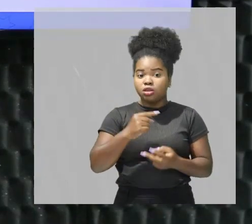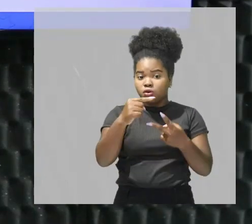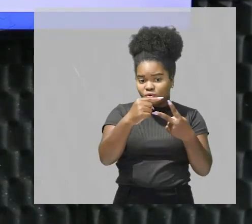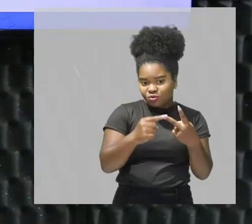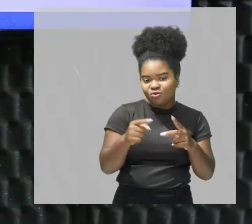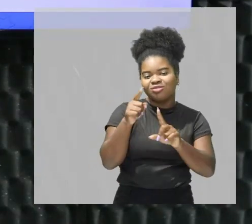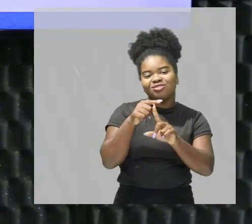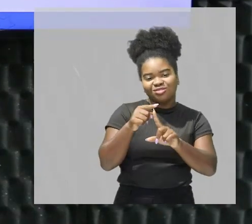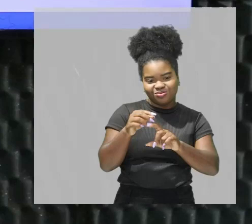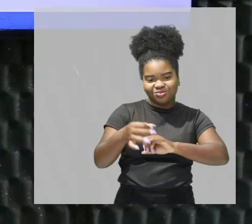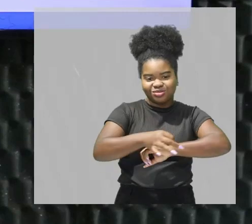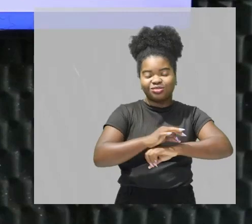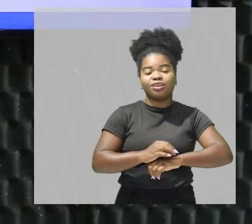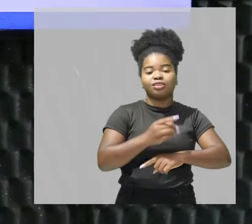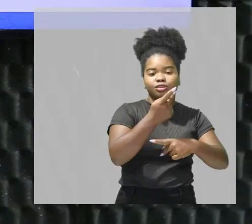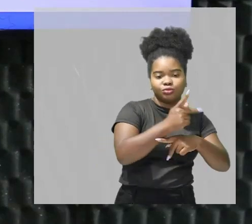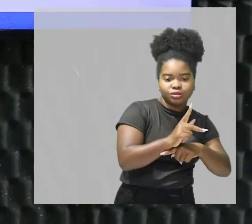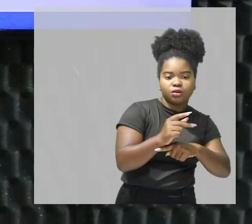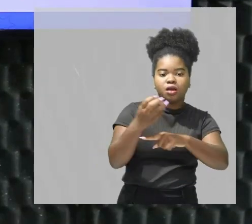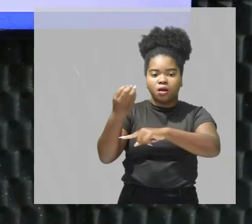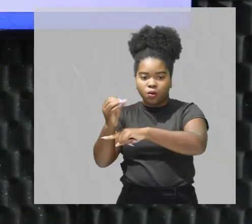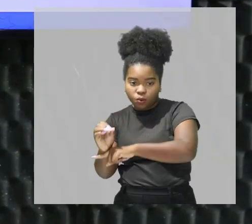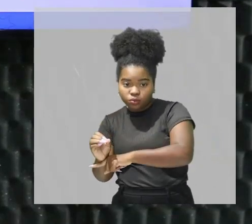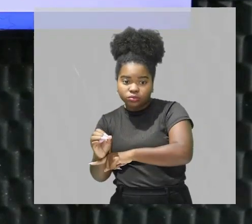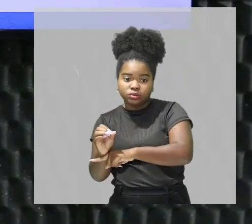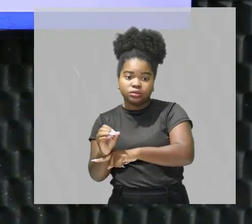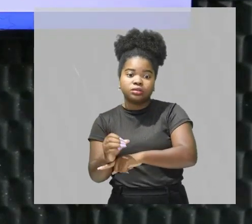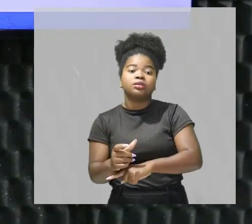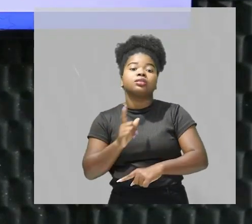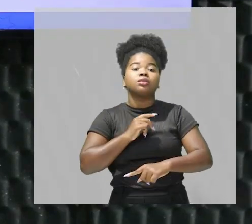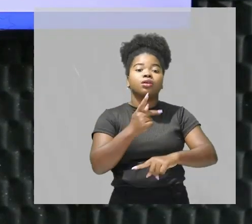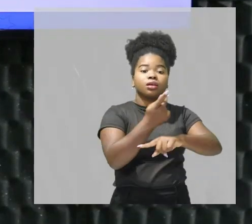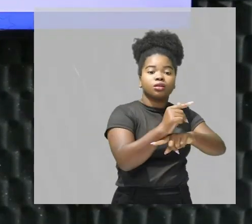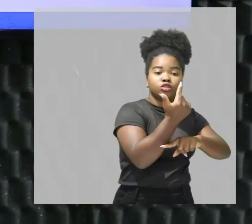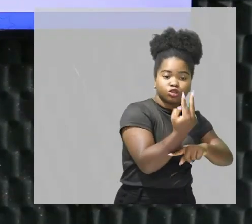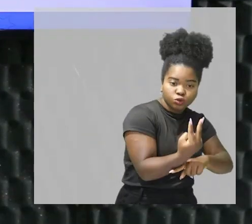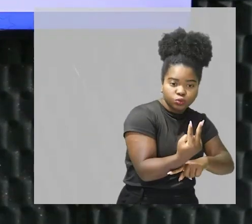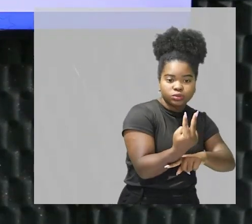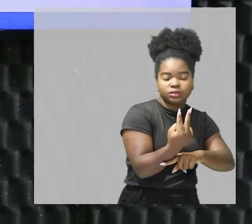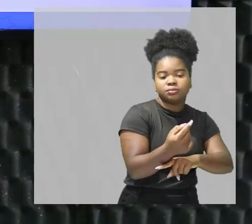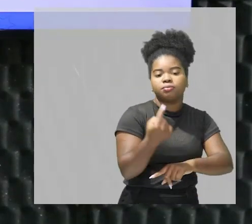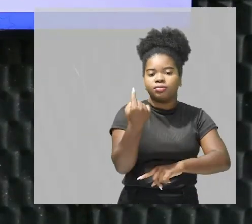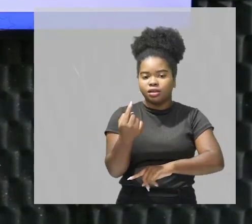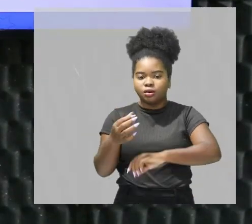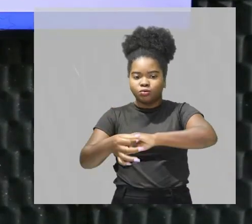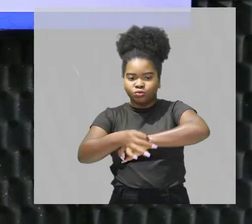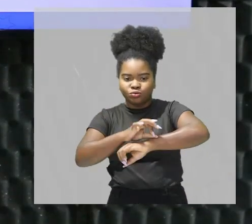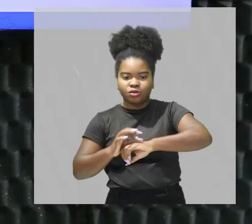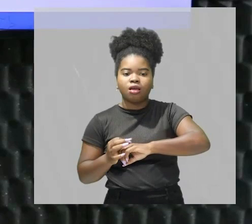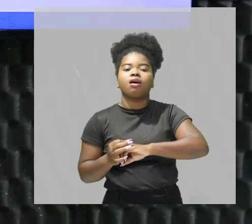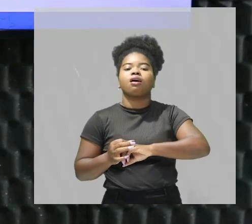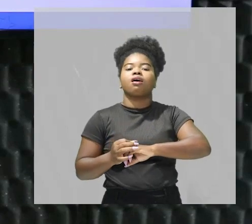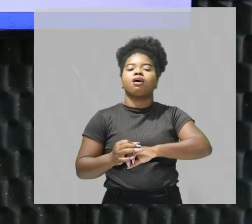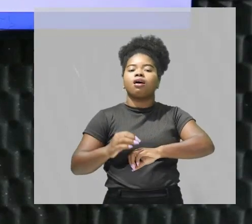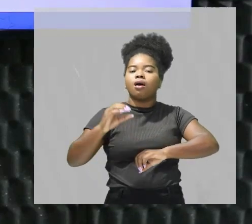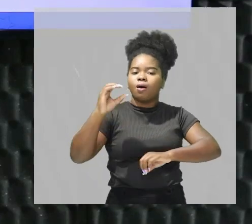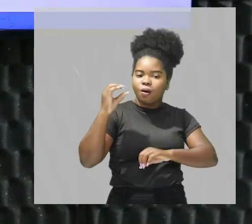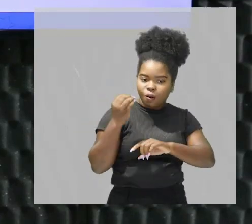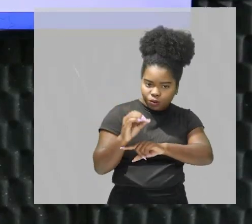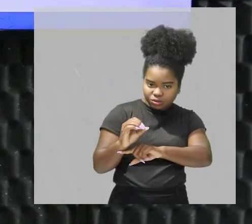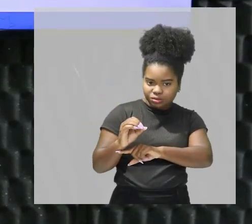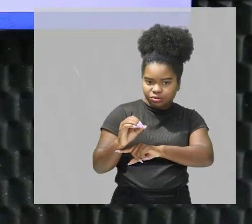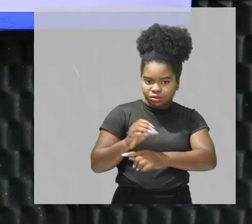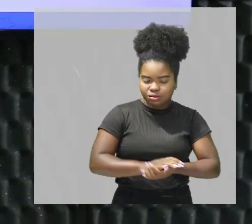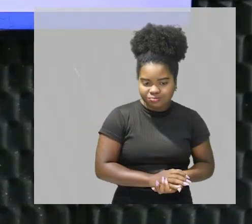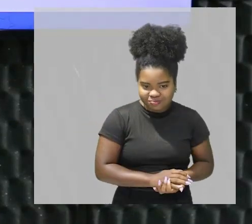átomos, que é o hidrogênio e o oxigênio, sendo que são dois hidrogênios para um átomo de oxigênio. Então fórmula molecular,